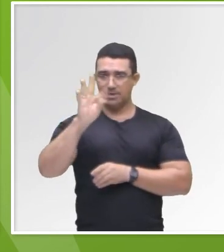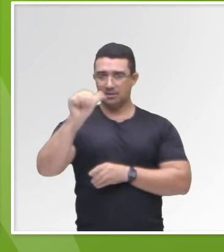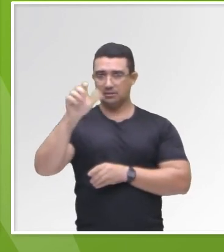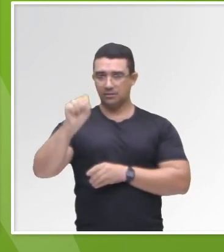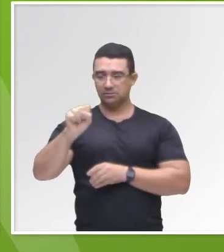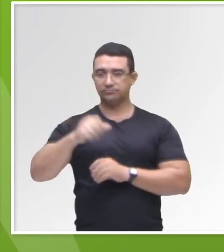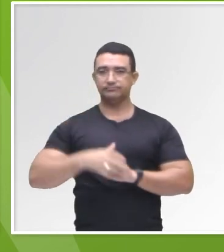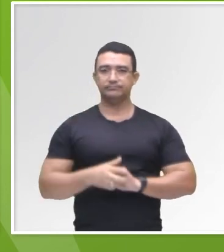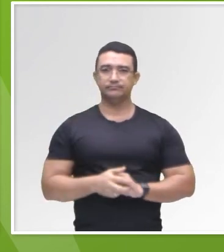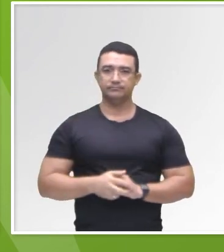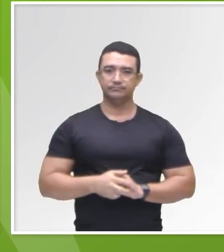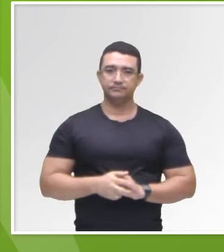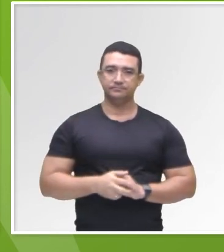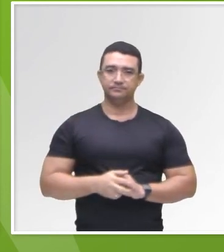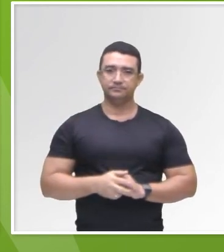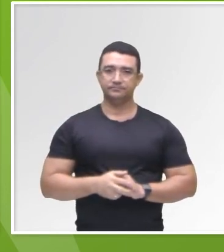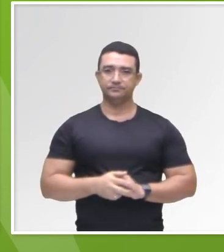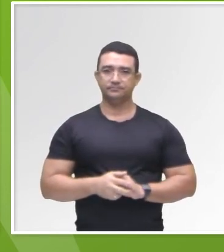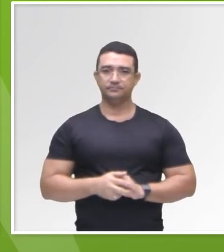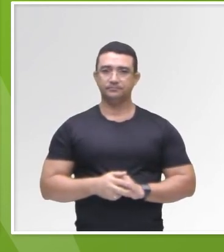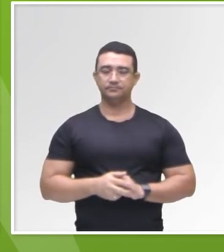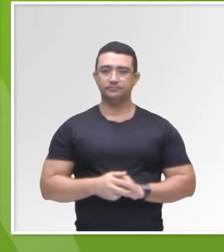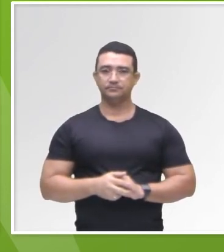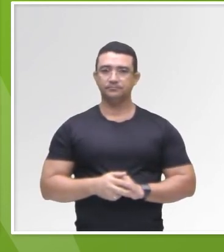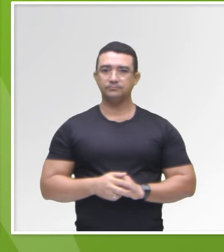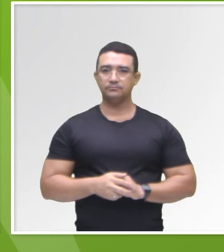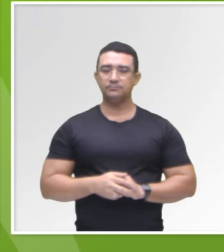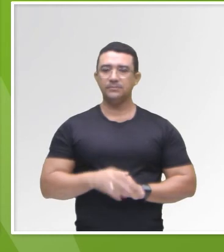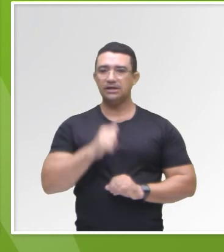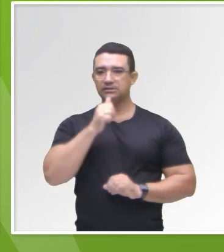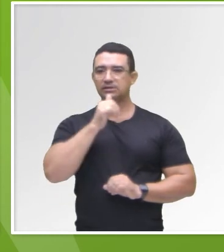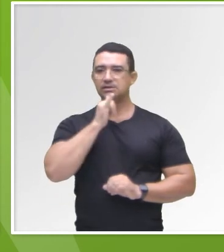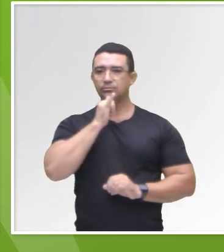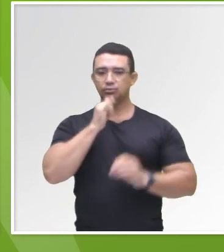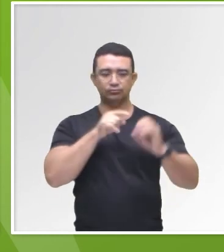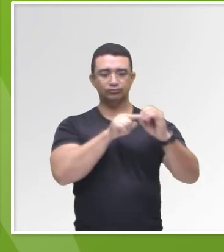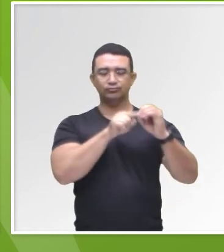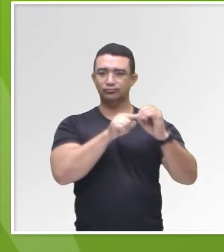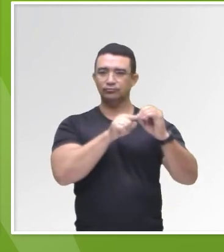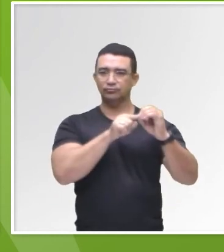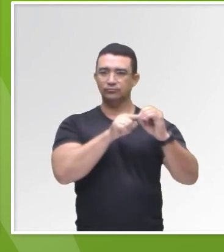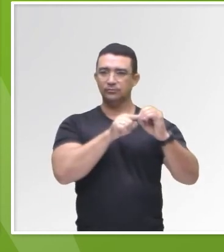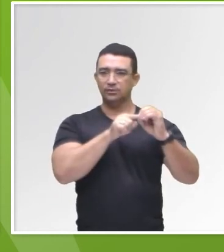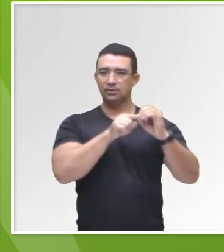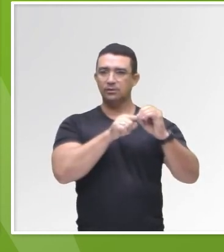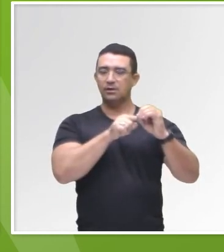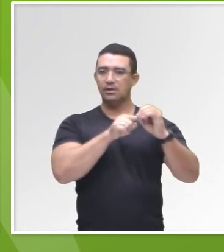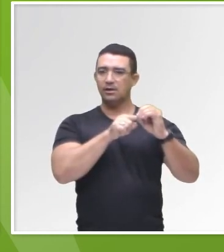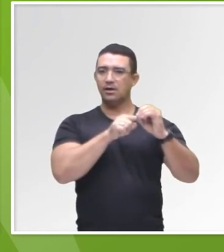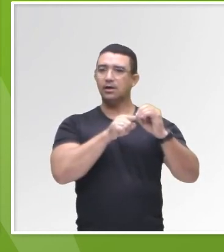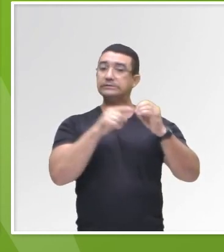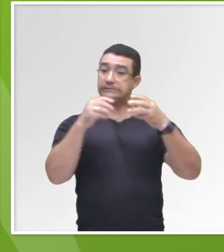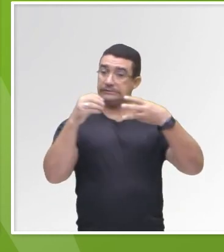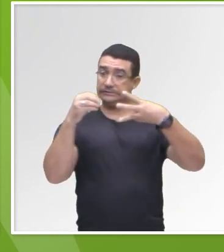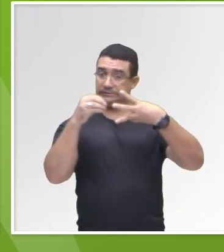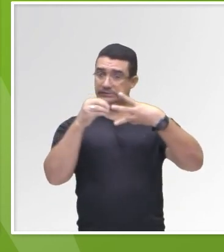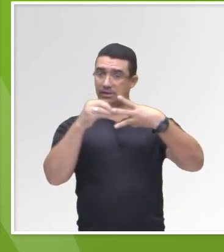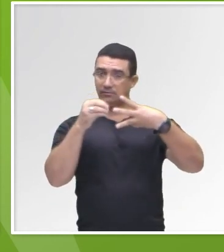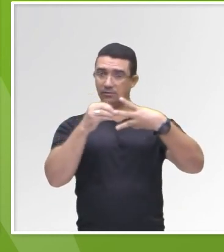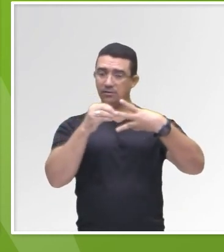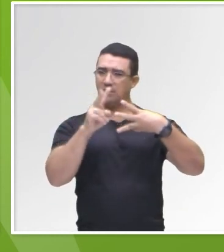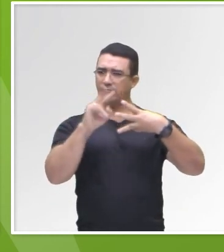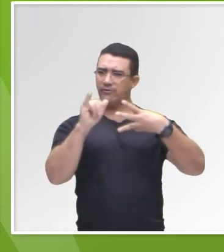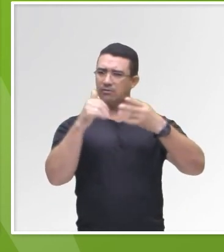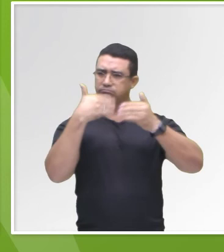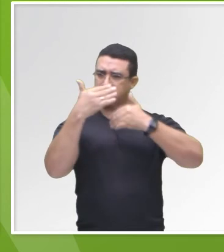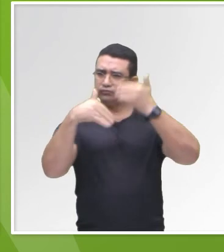Esse protozoário, né, ele vai se dividir. Então a gente tem uma célula aqui do paramécio e ele vai realizar um processo de